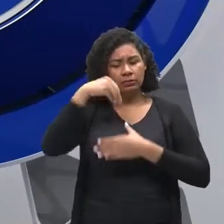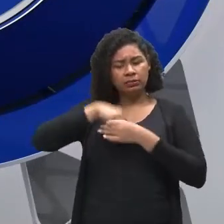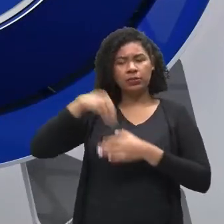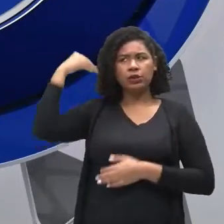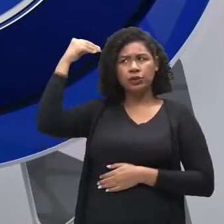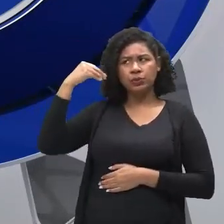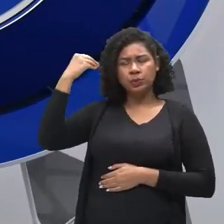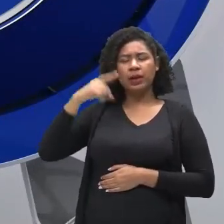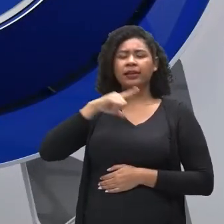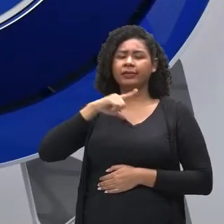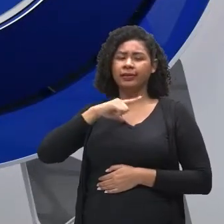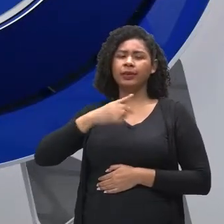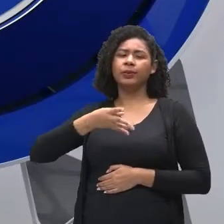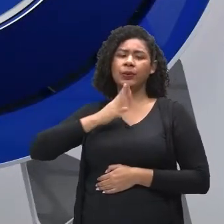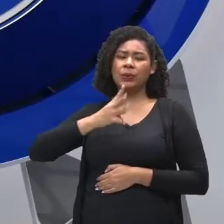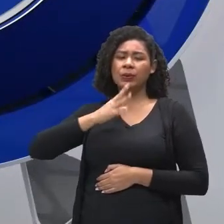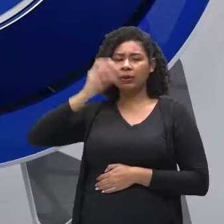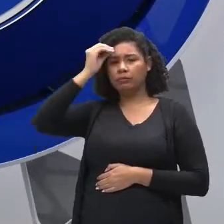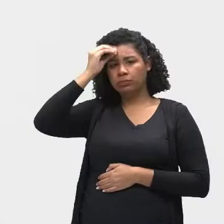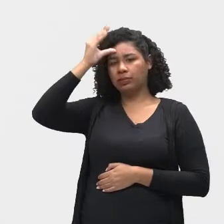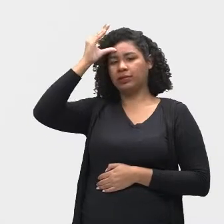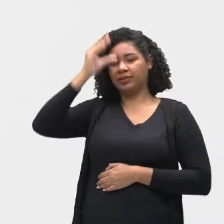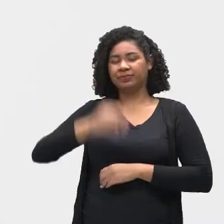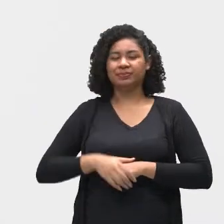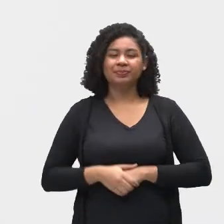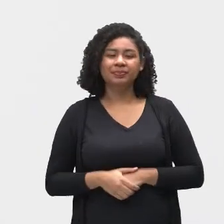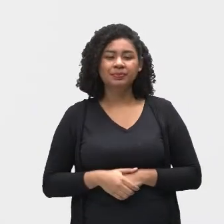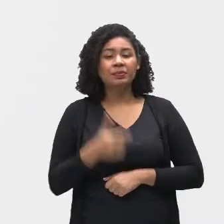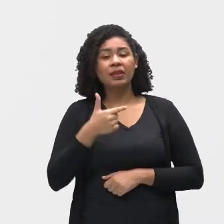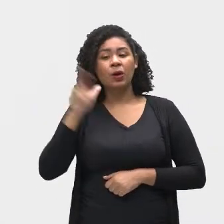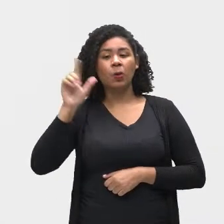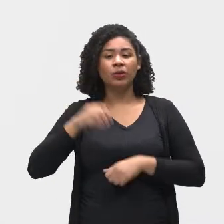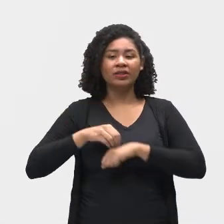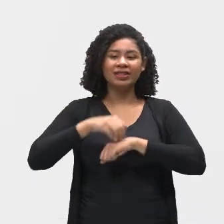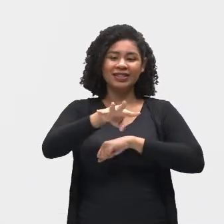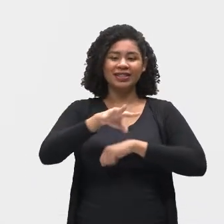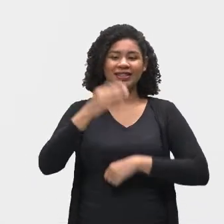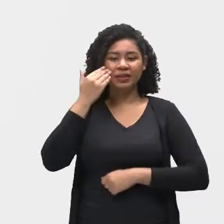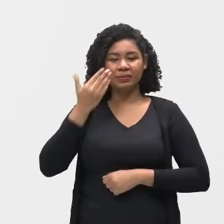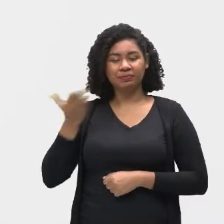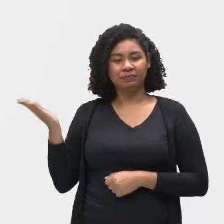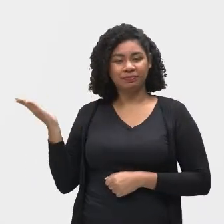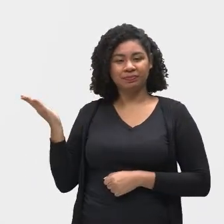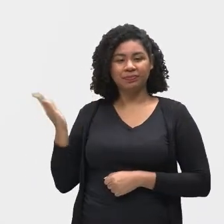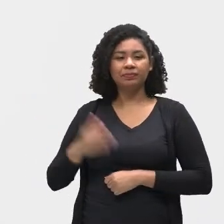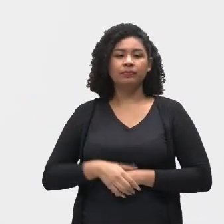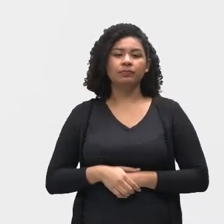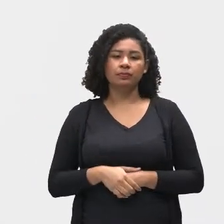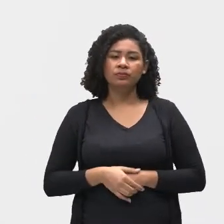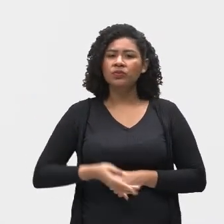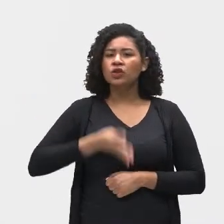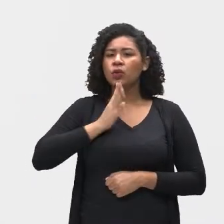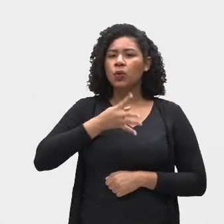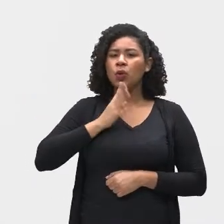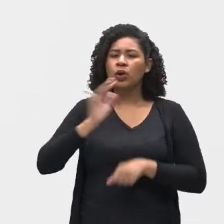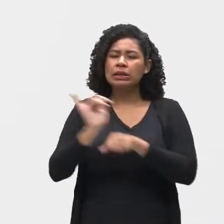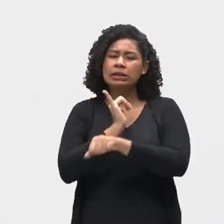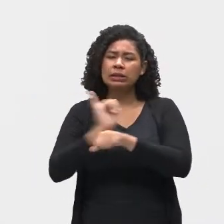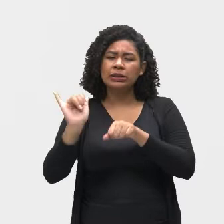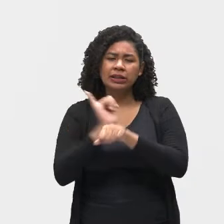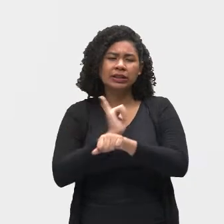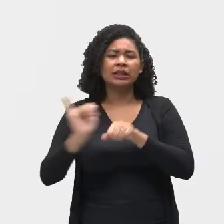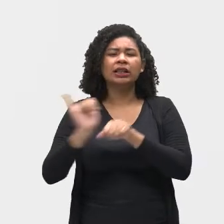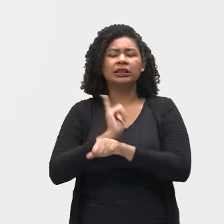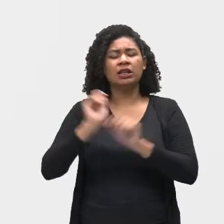bom? Nossa próxima dica, vamos lá então, nós temos mais dicas aqui. Dominar as estratégias que fortalecerão